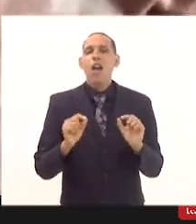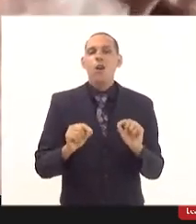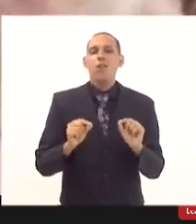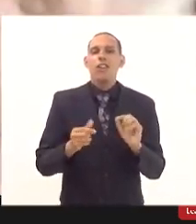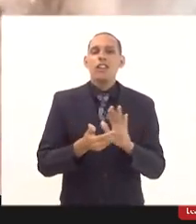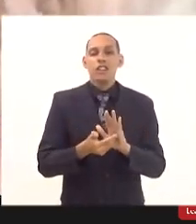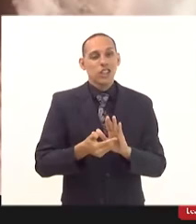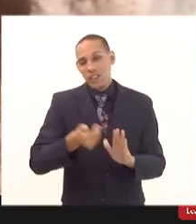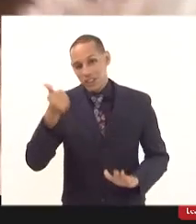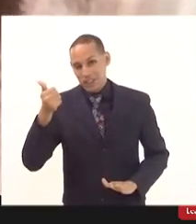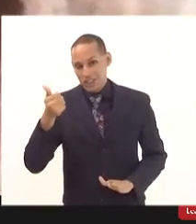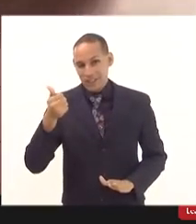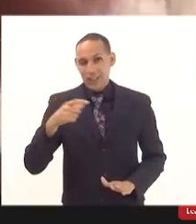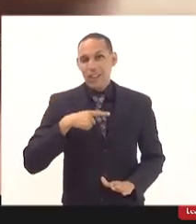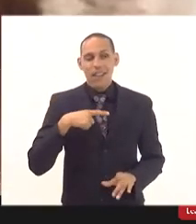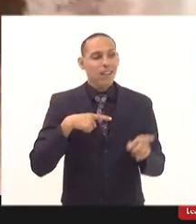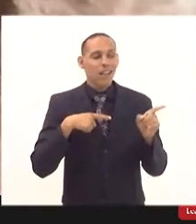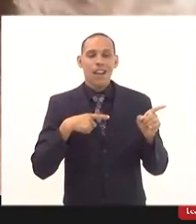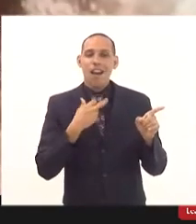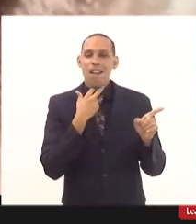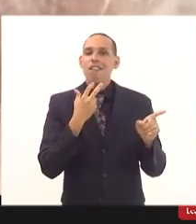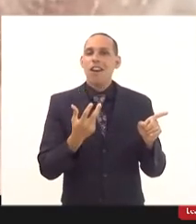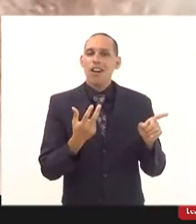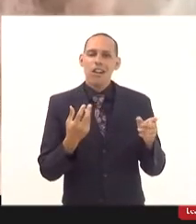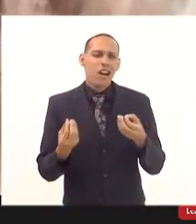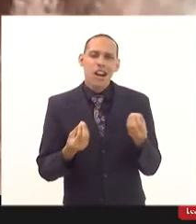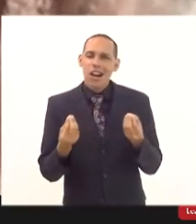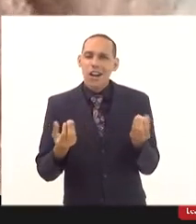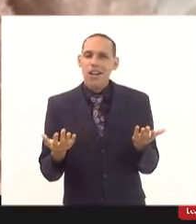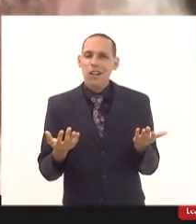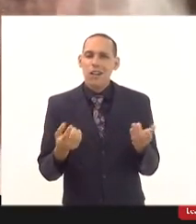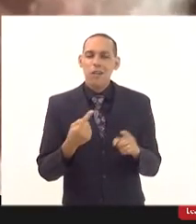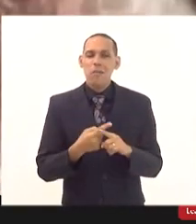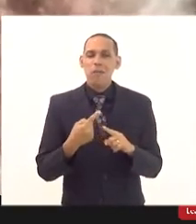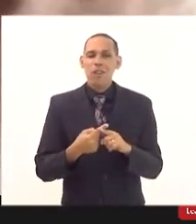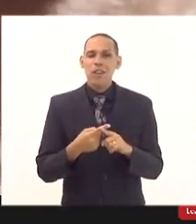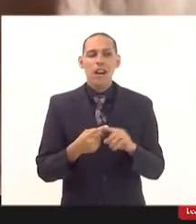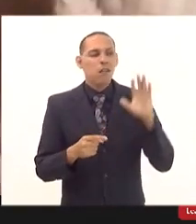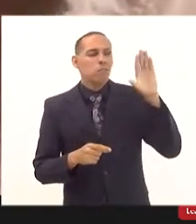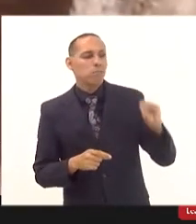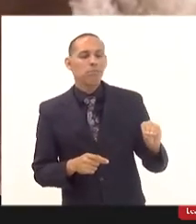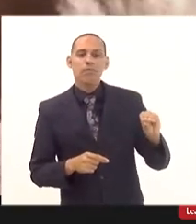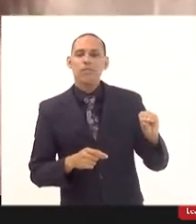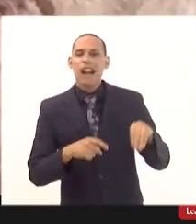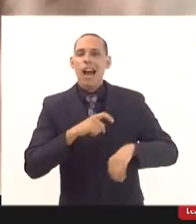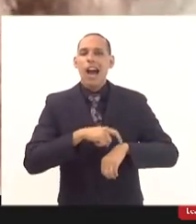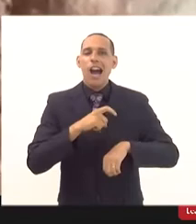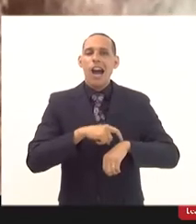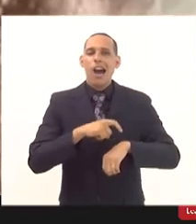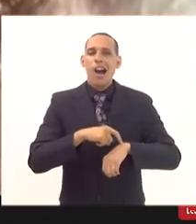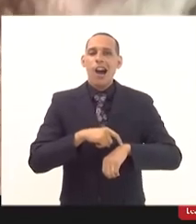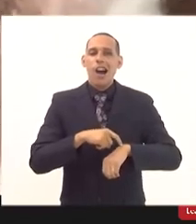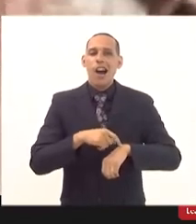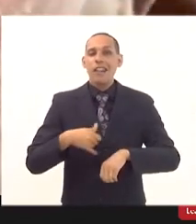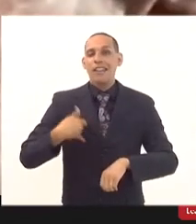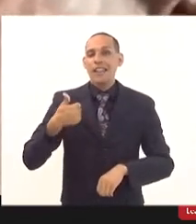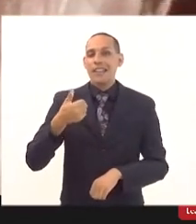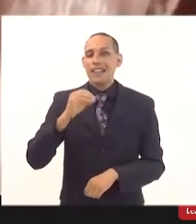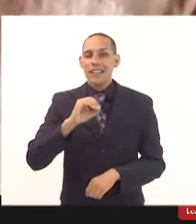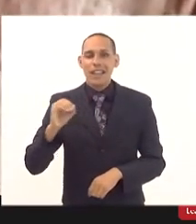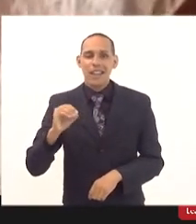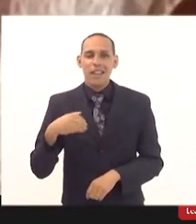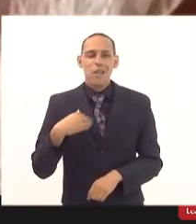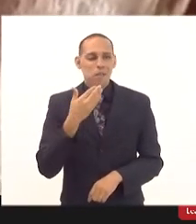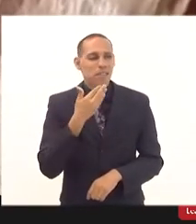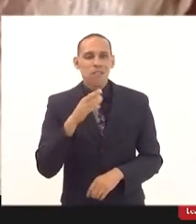tirar a única coisa que ela ainda tem a voz eu vou descendo a emissora Justo quando ela está prestes a completar 100 anos Renato